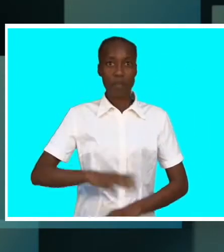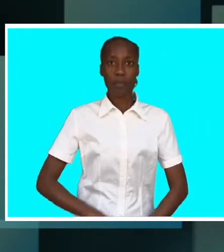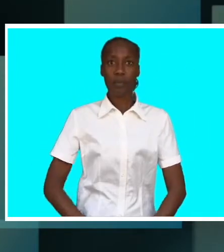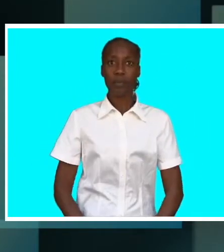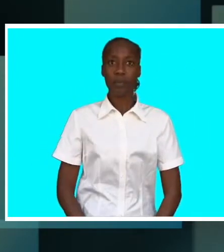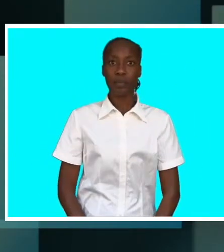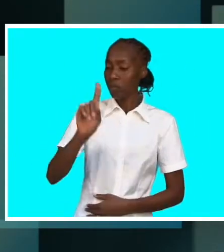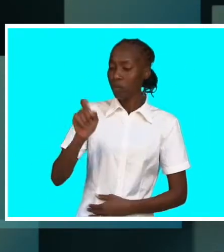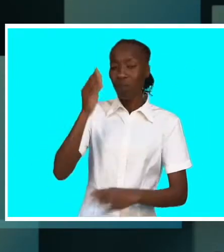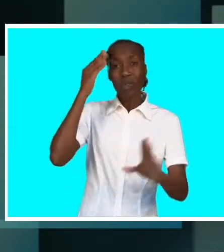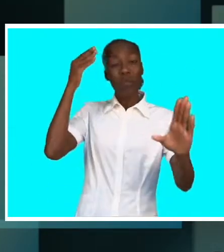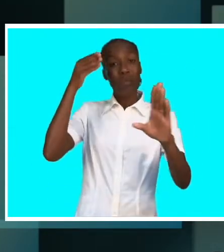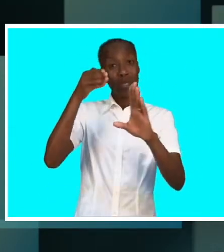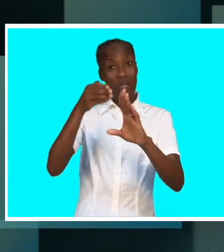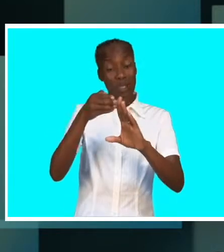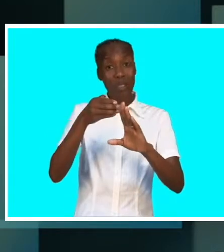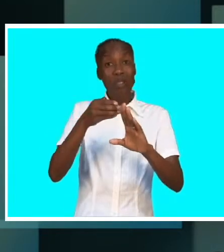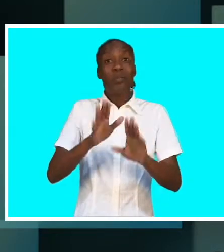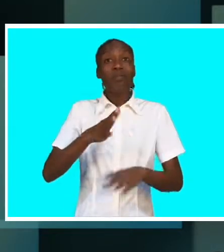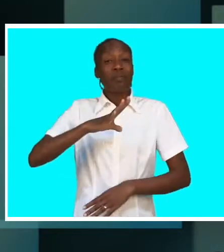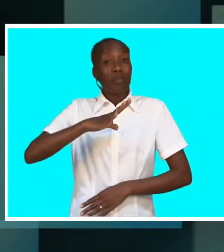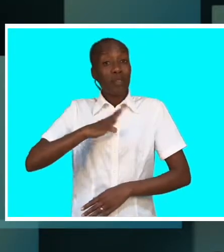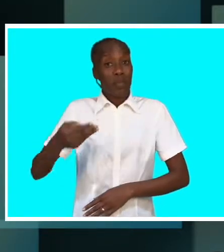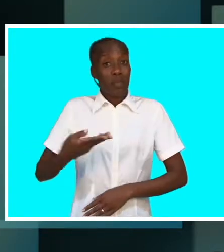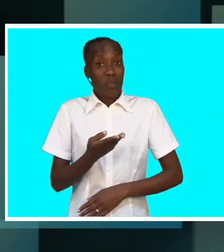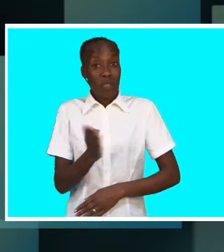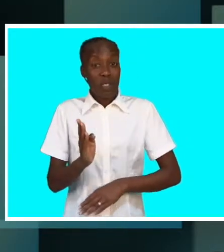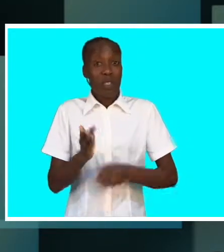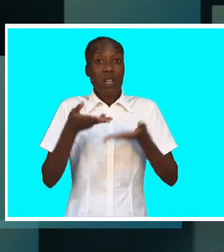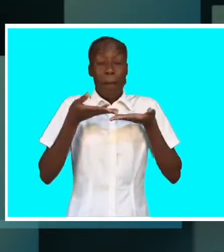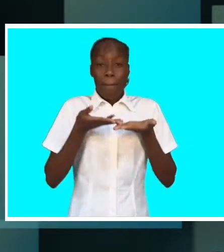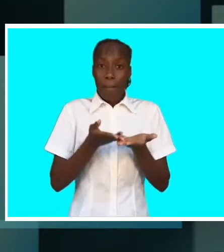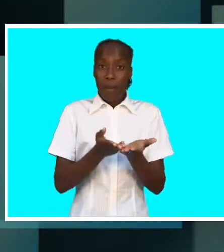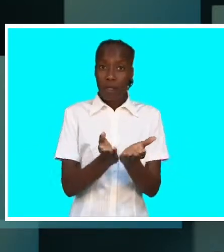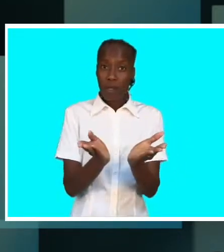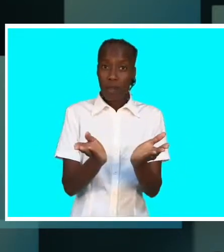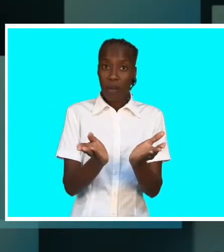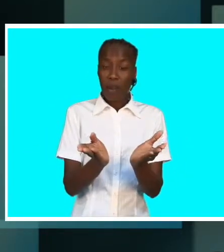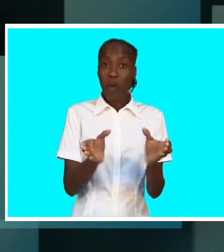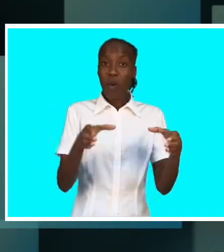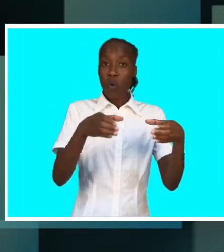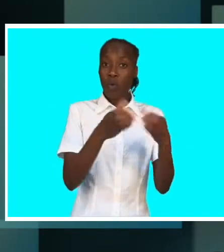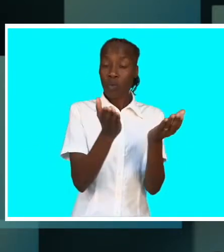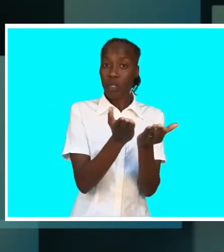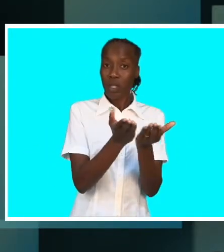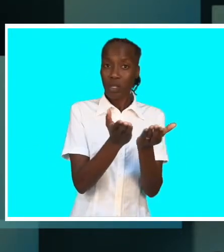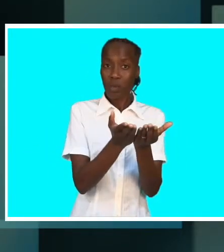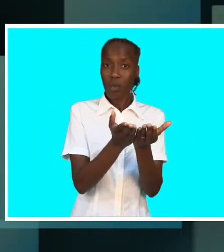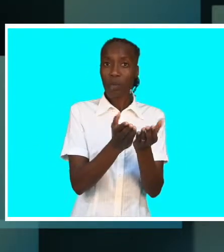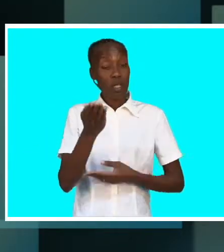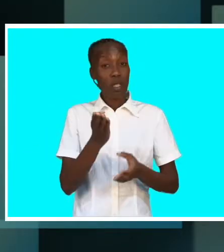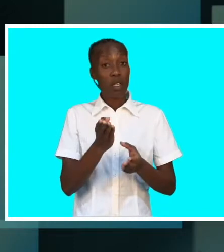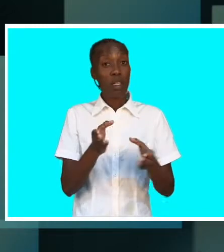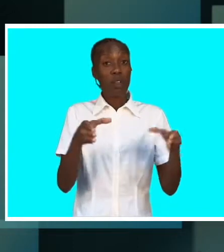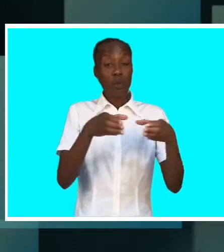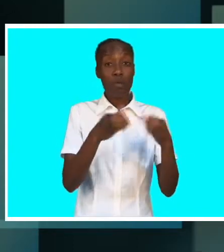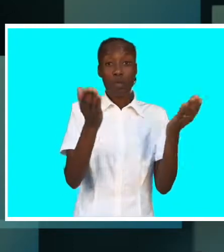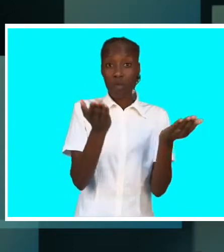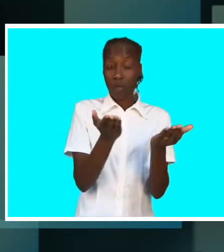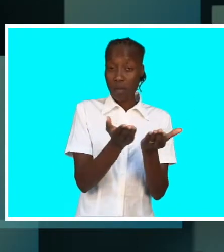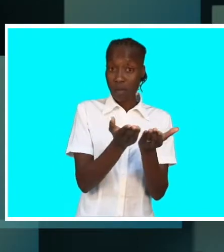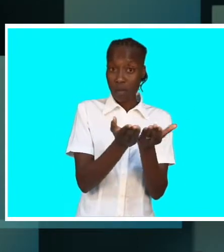com deficiências. Qual é o objetivo essencial de vocês virem cá apresentar uma peça teatral? O